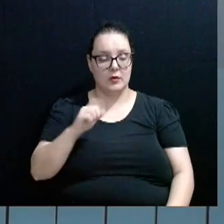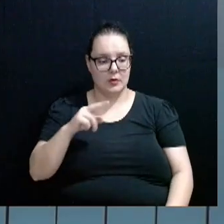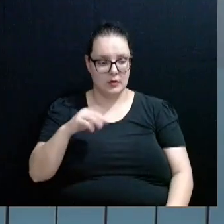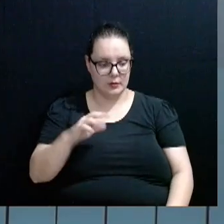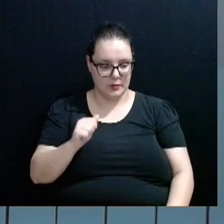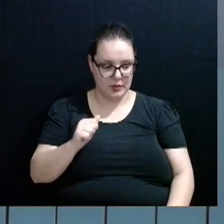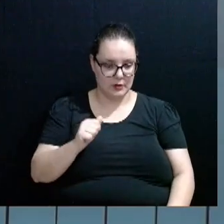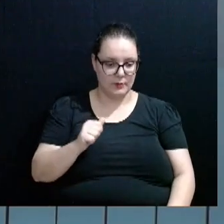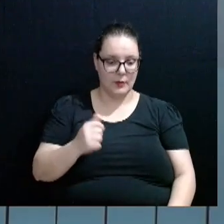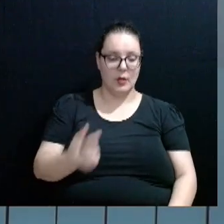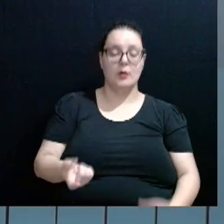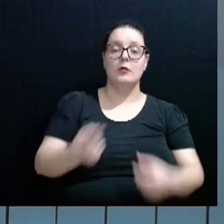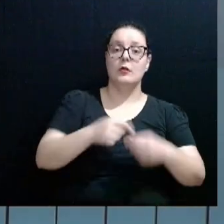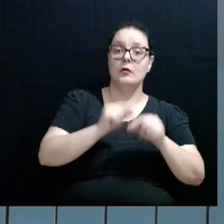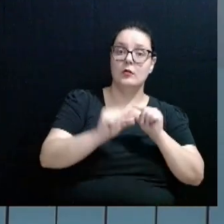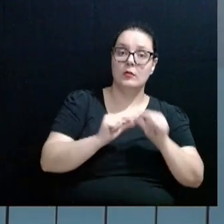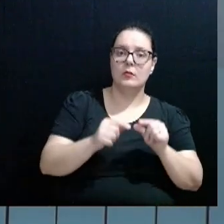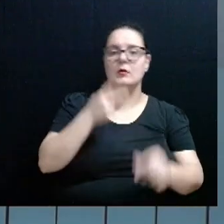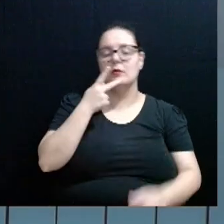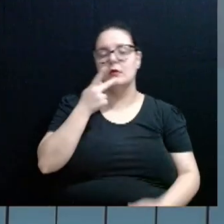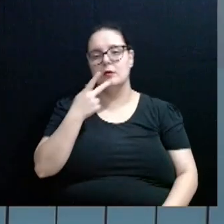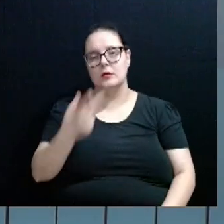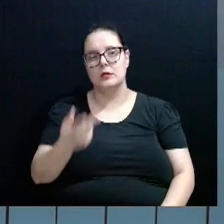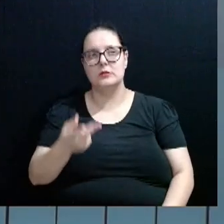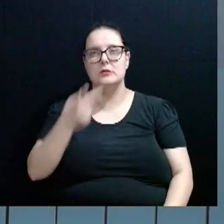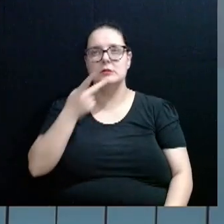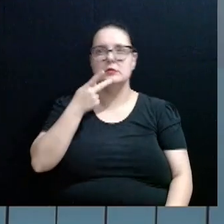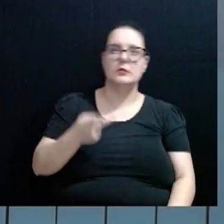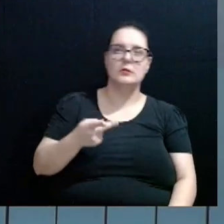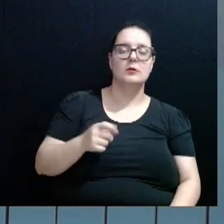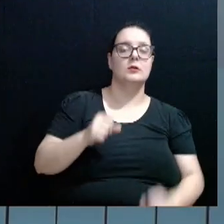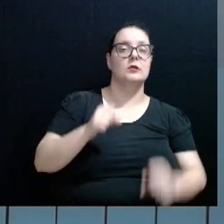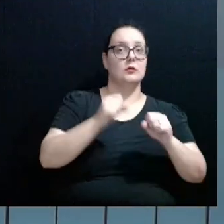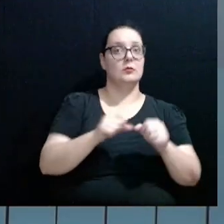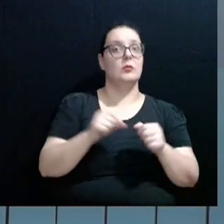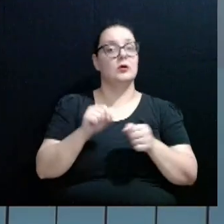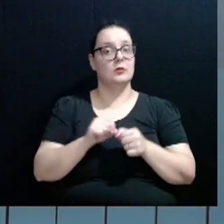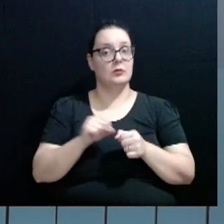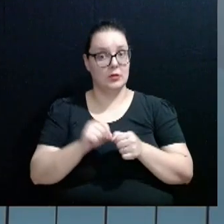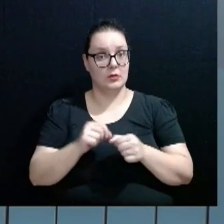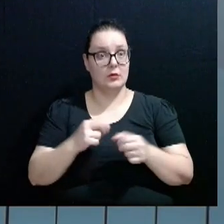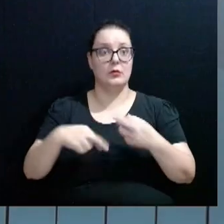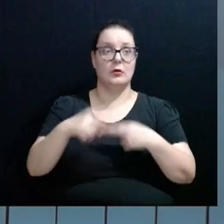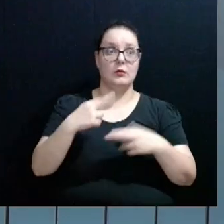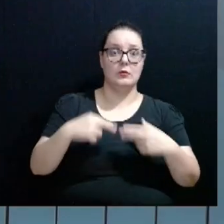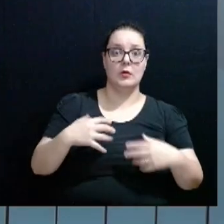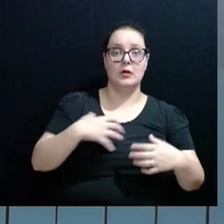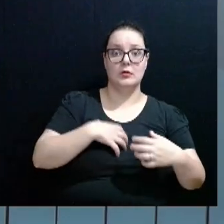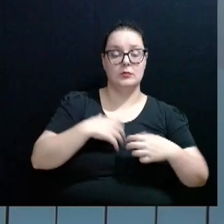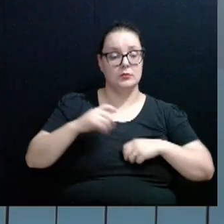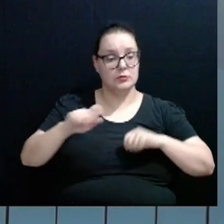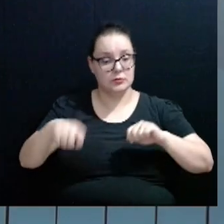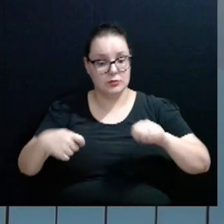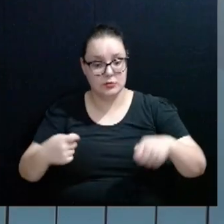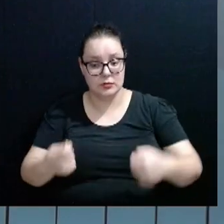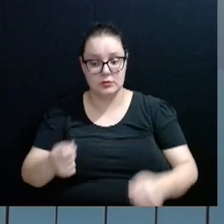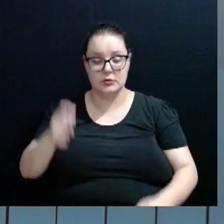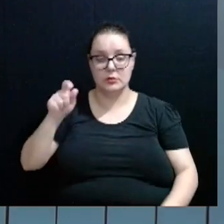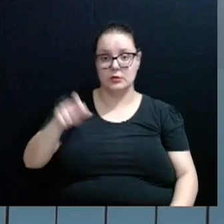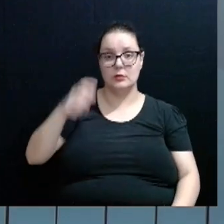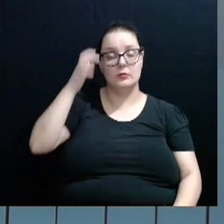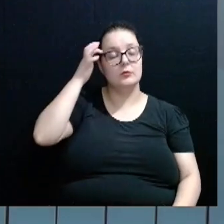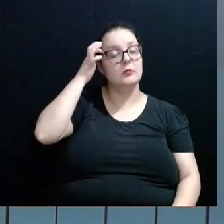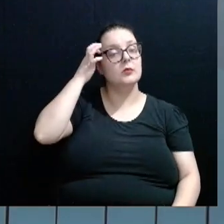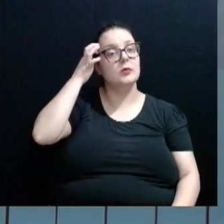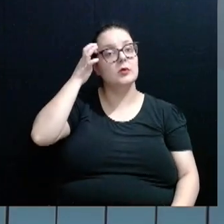falar sobre essa questão, né? Você falou do que deve ser feito em relação dos sintomas, né? Se a pessoa ela começar a sentir